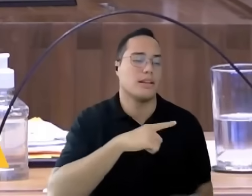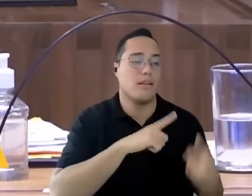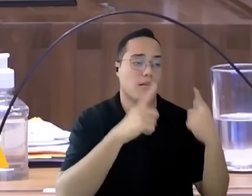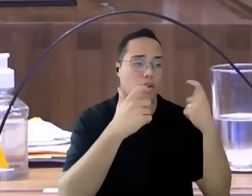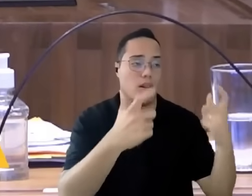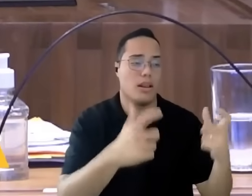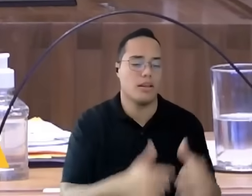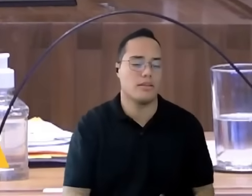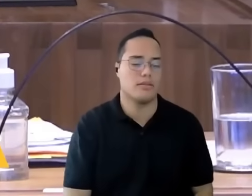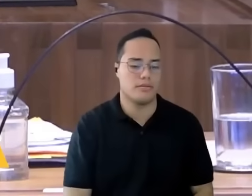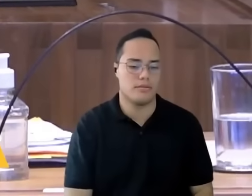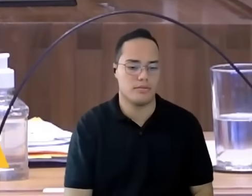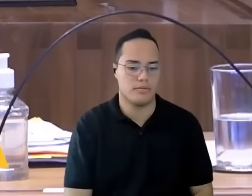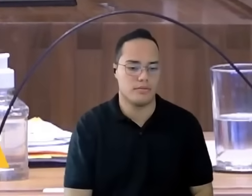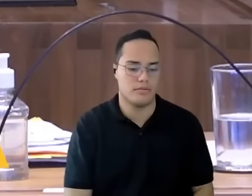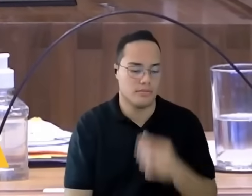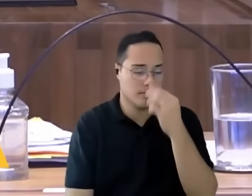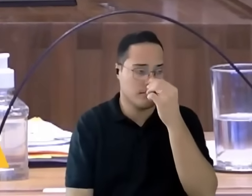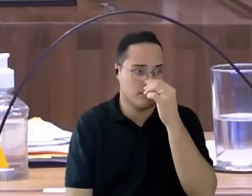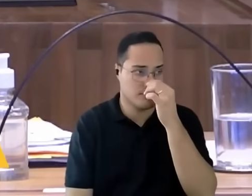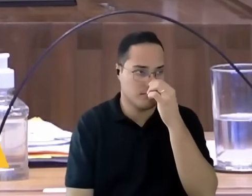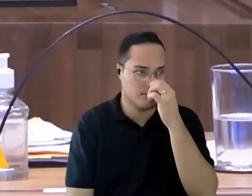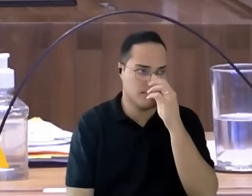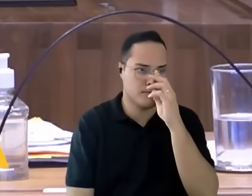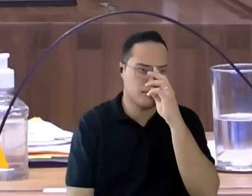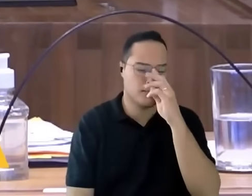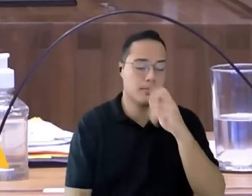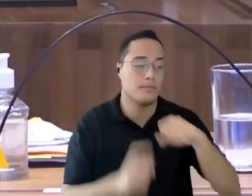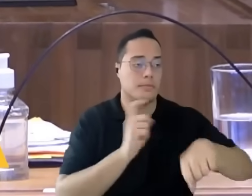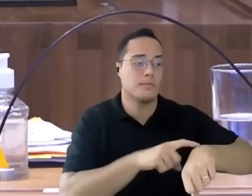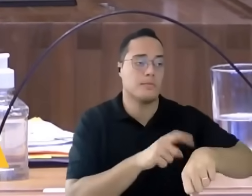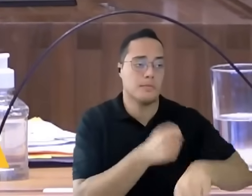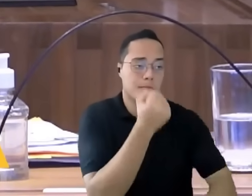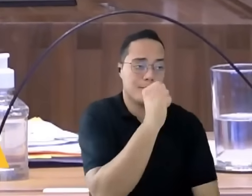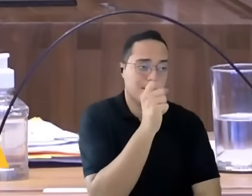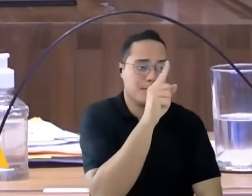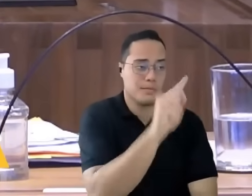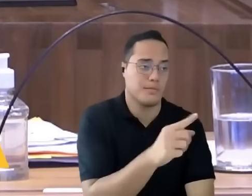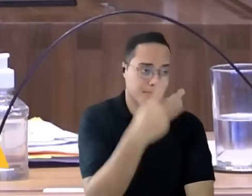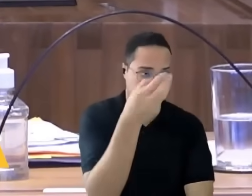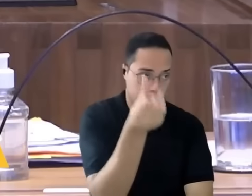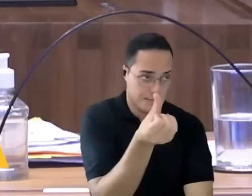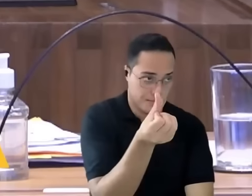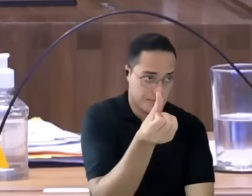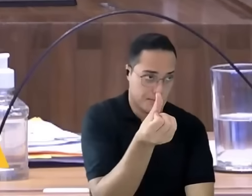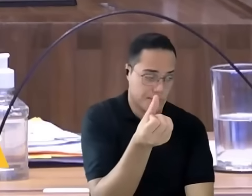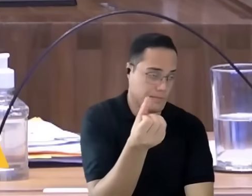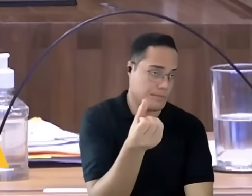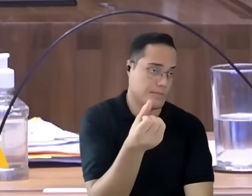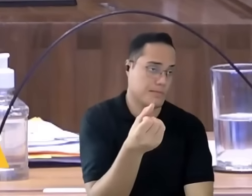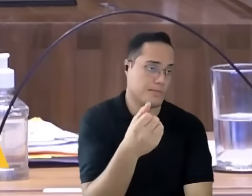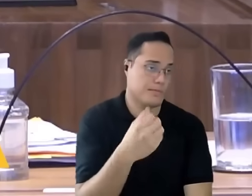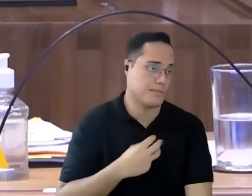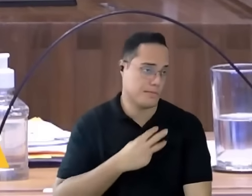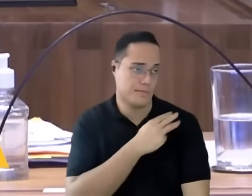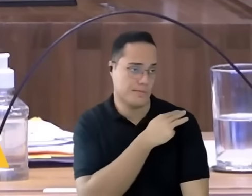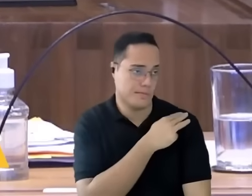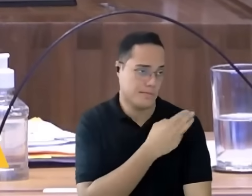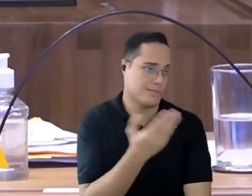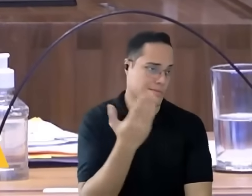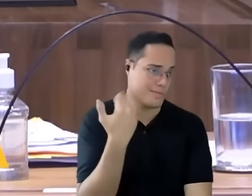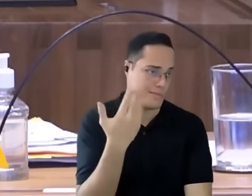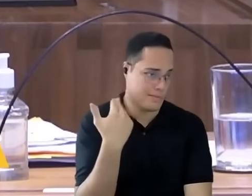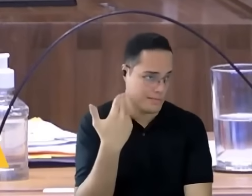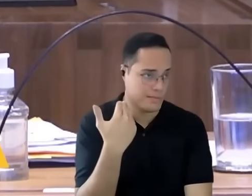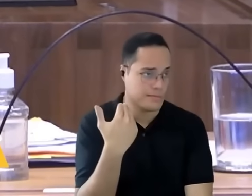houve as 8:36 o ex-ministro já tinha